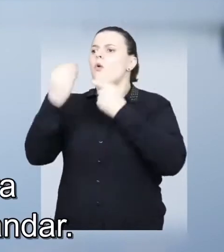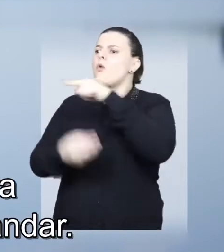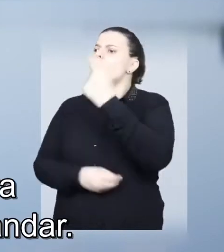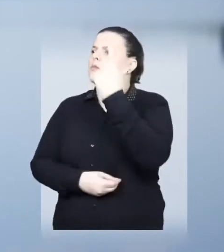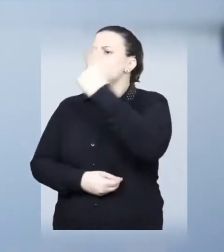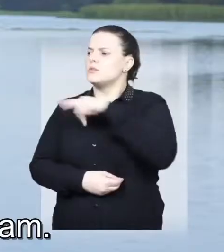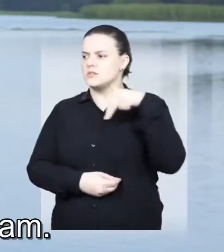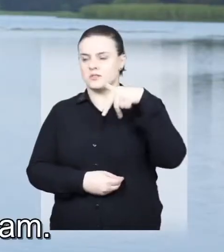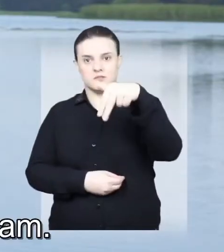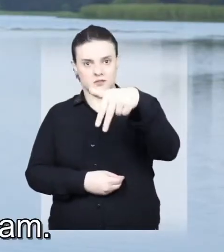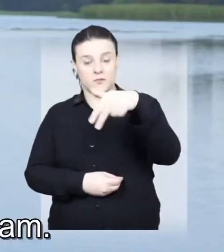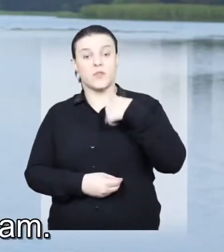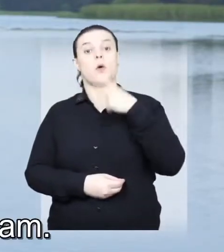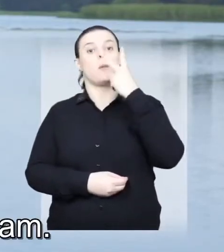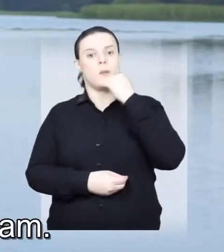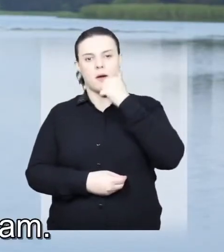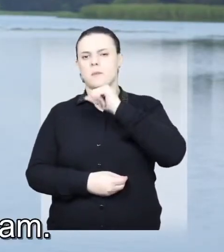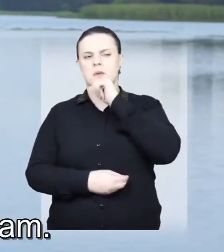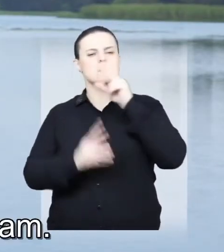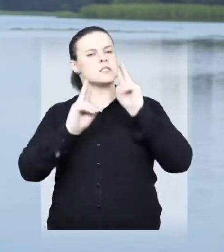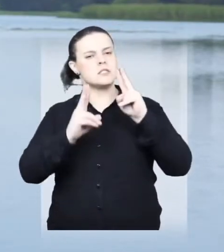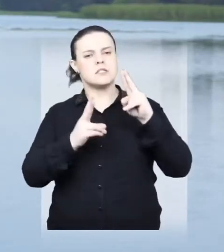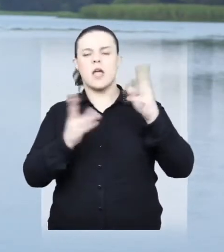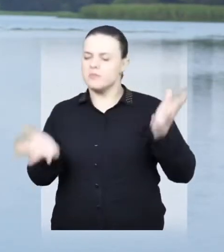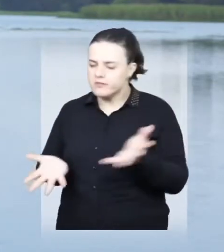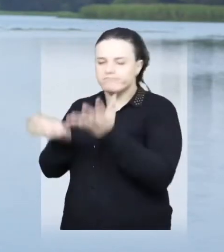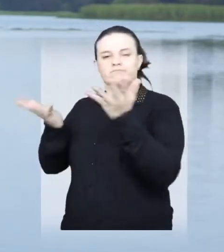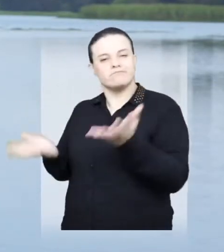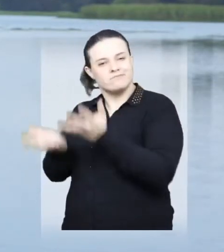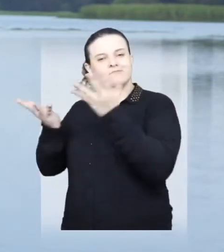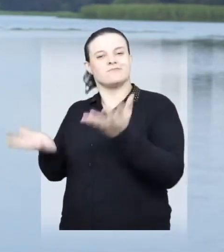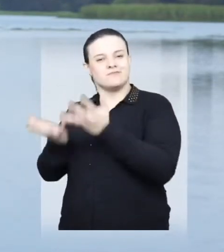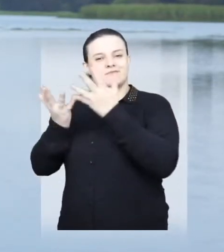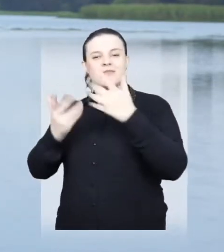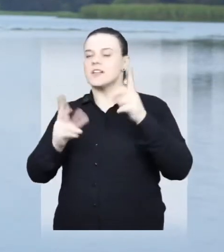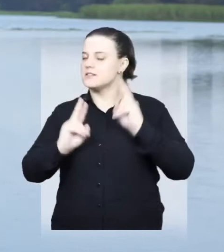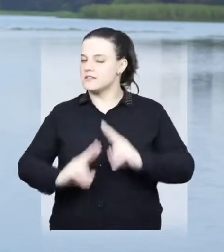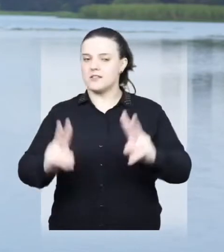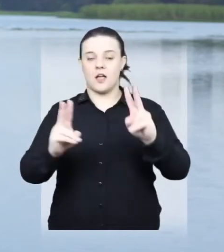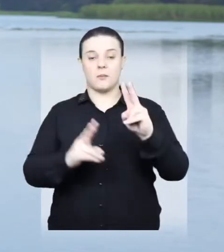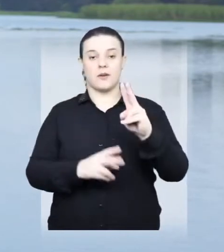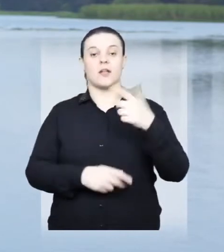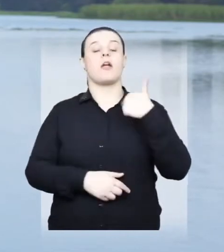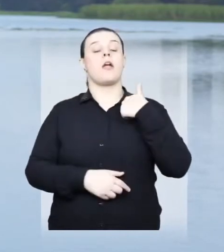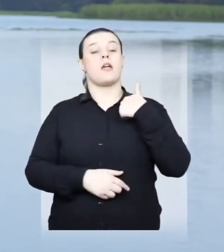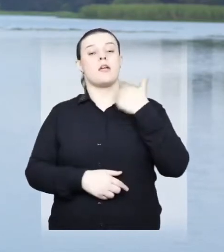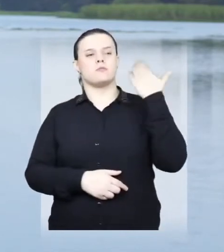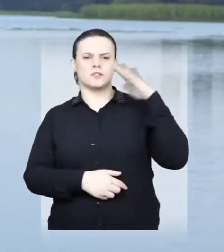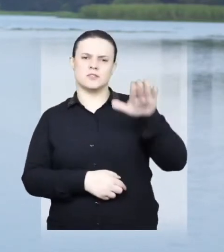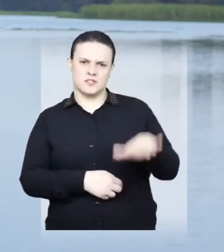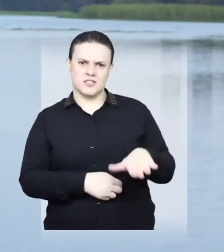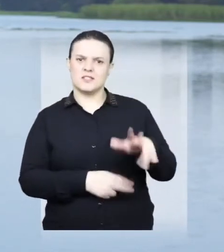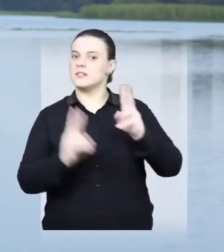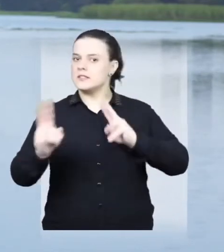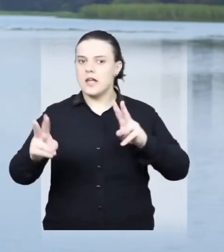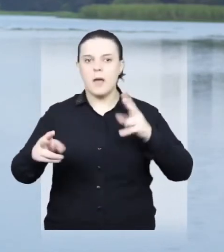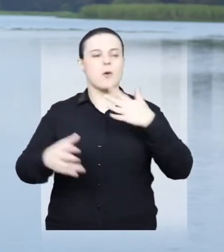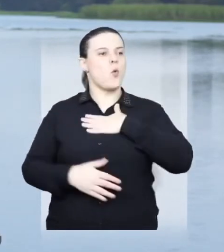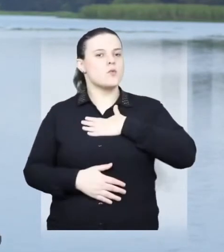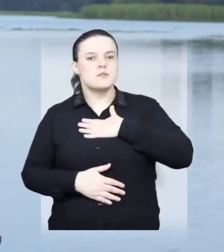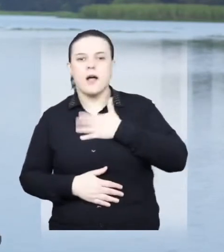consegue andar. Meus pais sempre me incentivaram. Nayara Sempre, na verdade, eu era uma criança bem